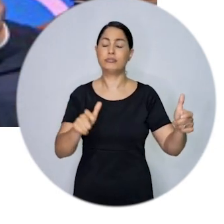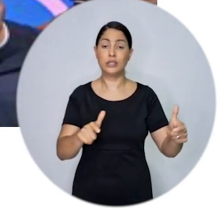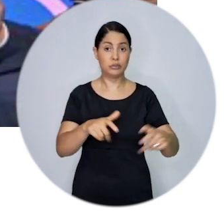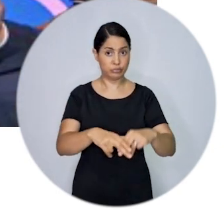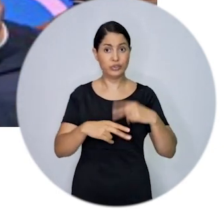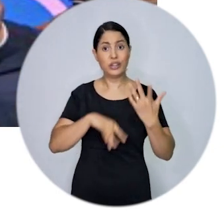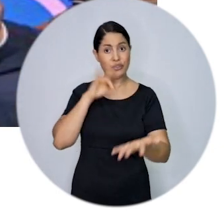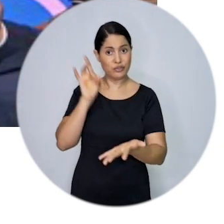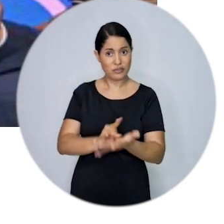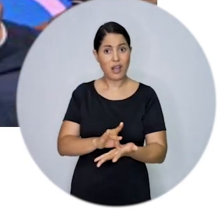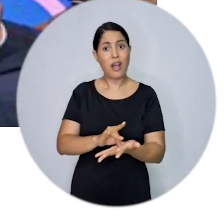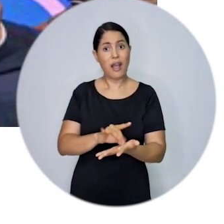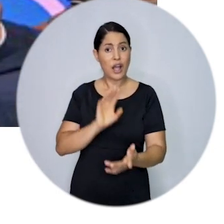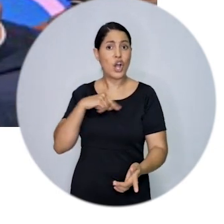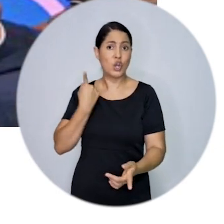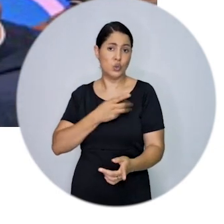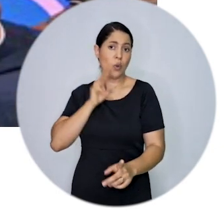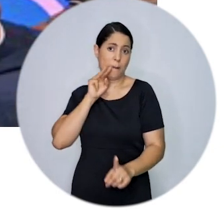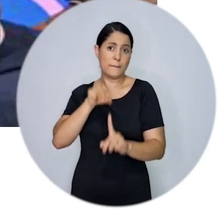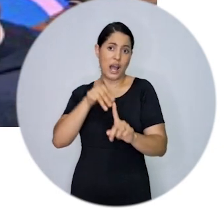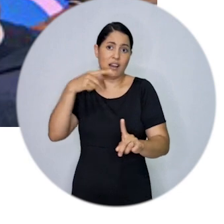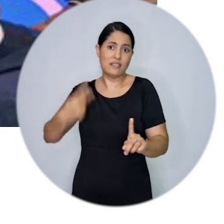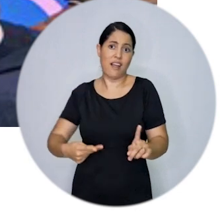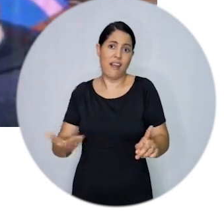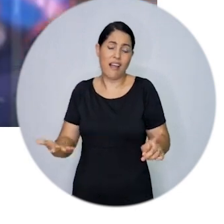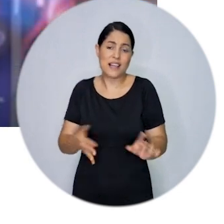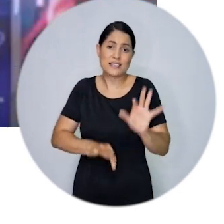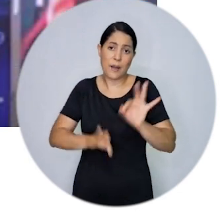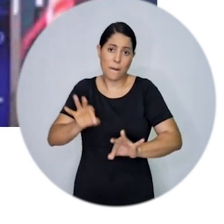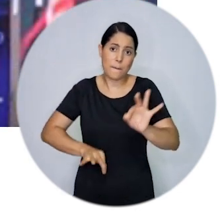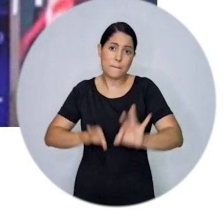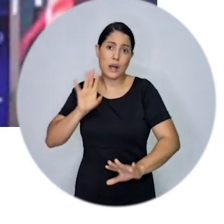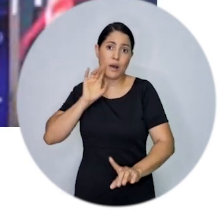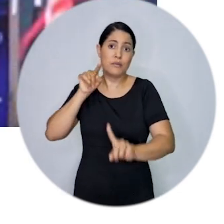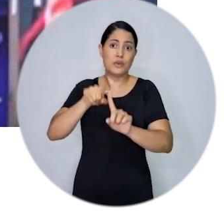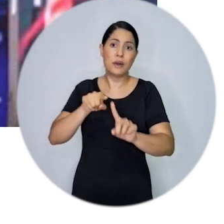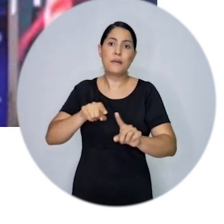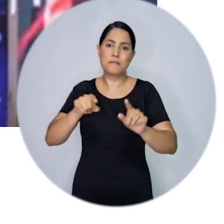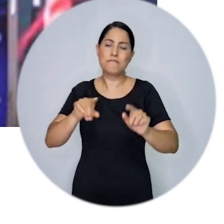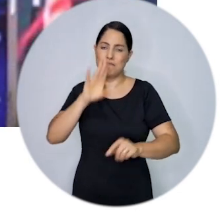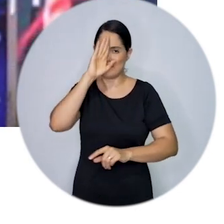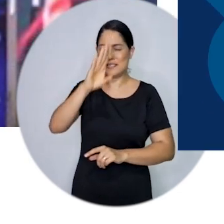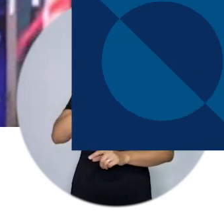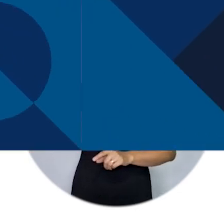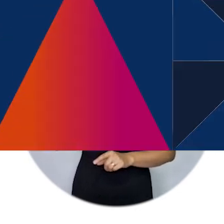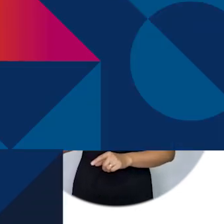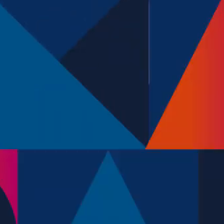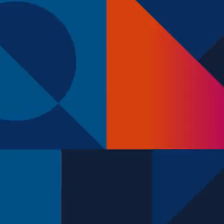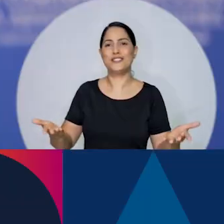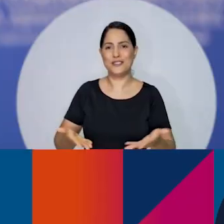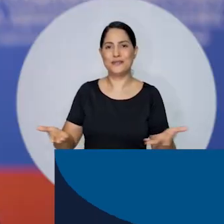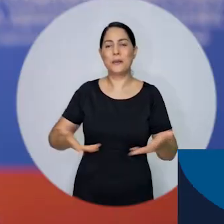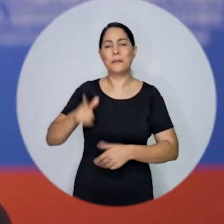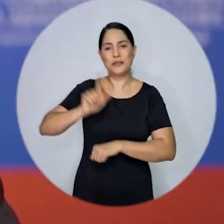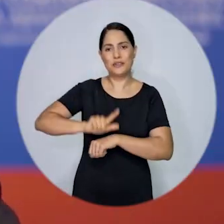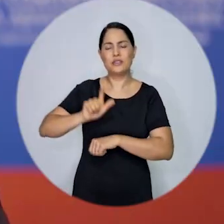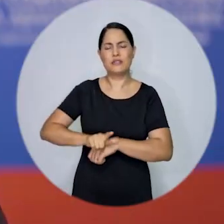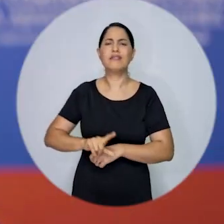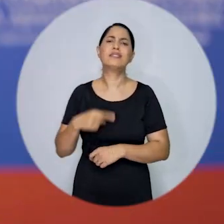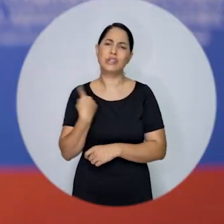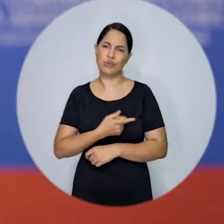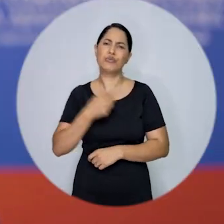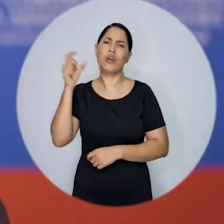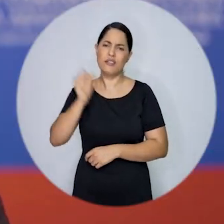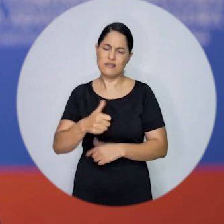todas as regiões, porque, na verdade, essa é a grande meta, esse é o grande plano e essa é uma das pautas mais importantes da atual gestão. Então, tivemos,